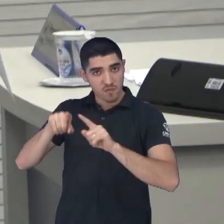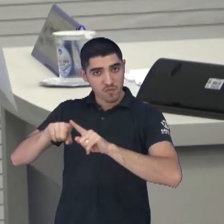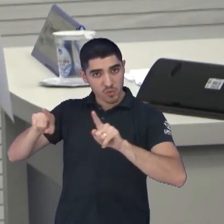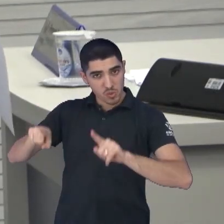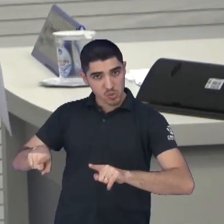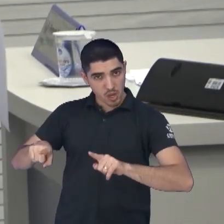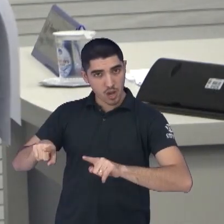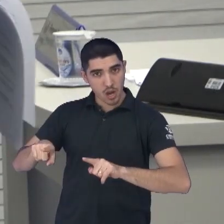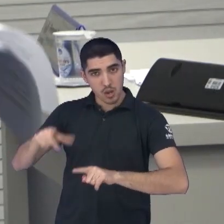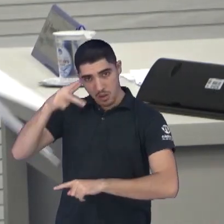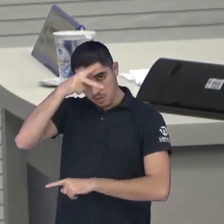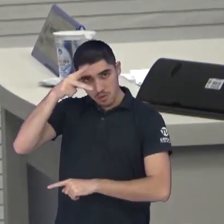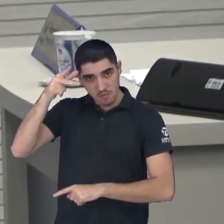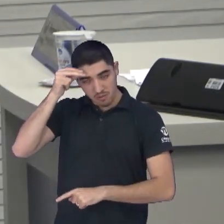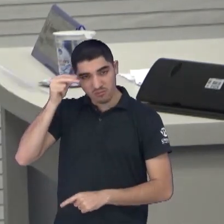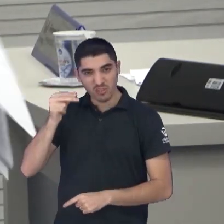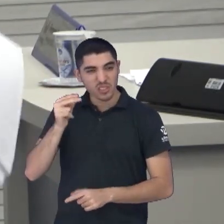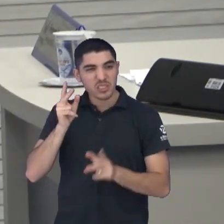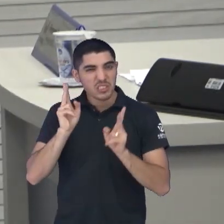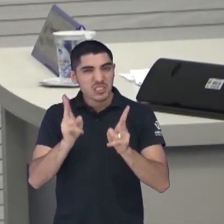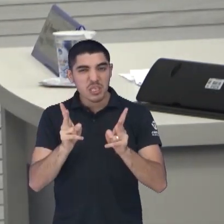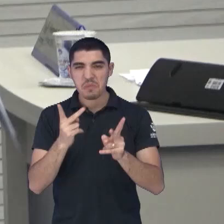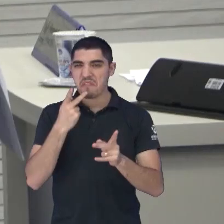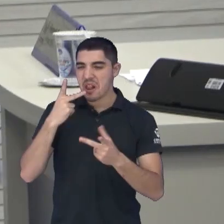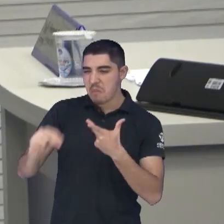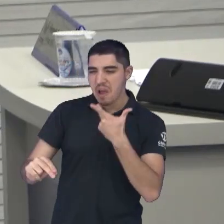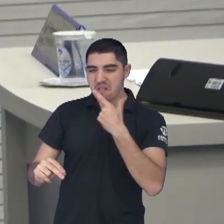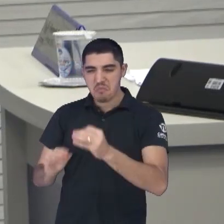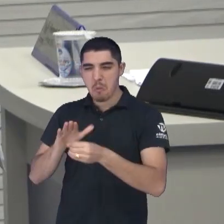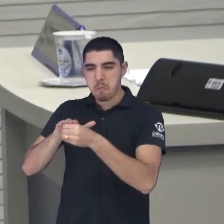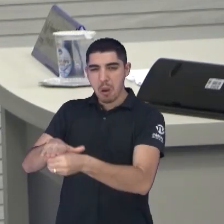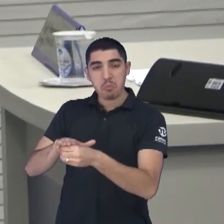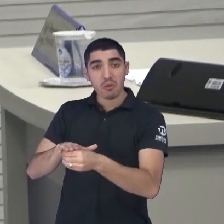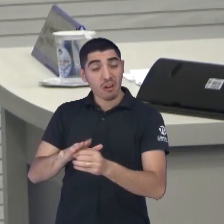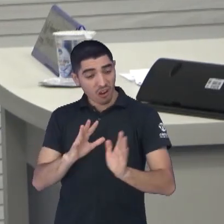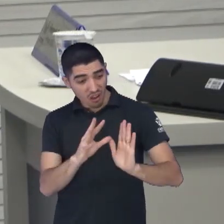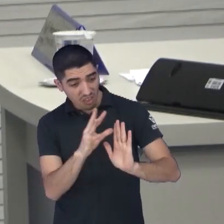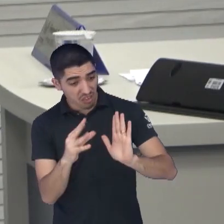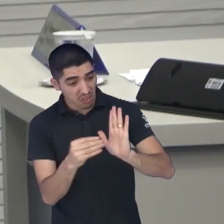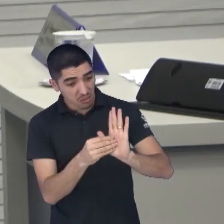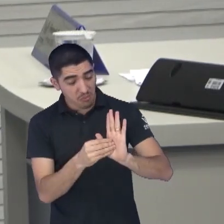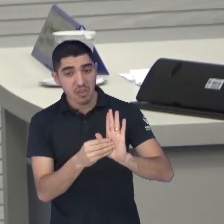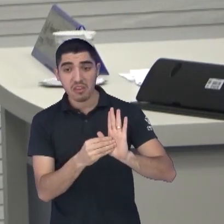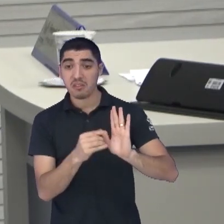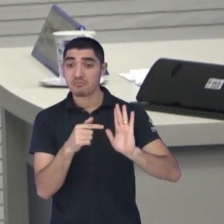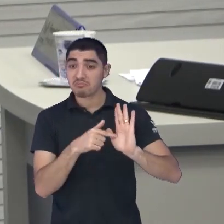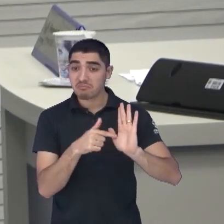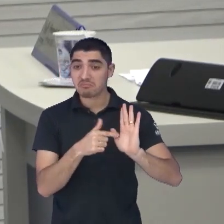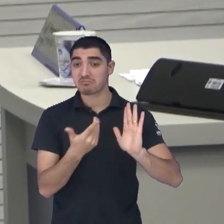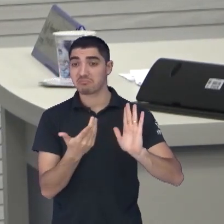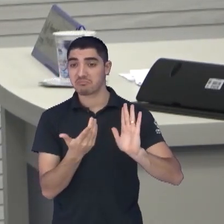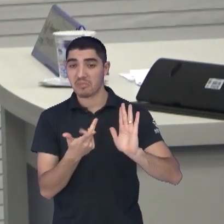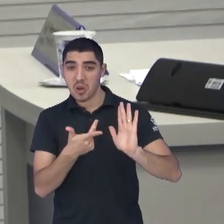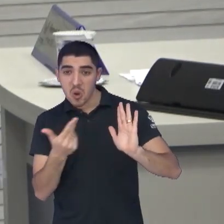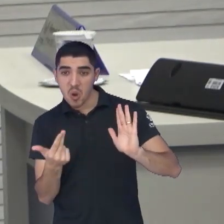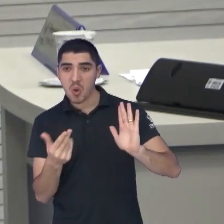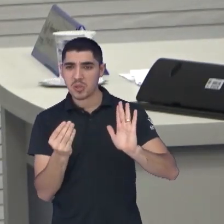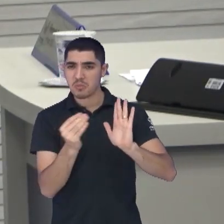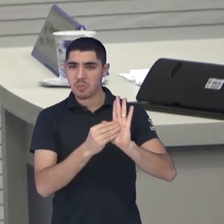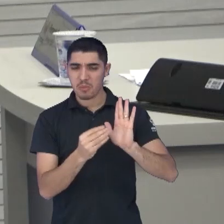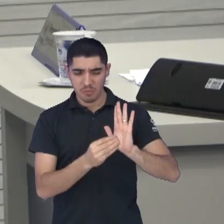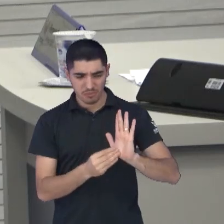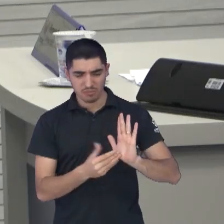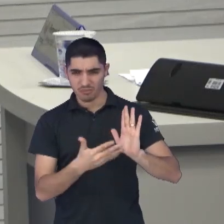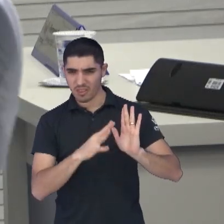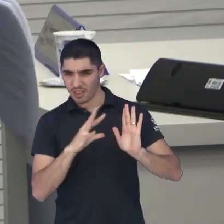massacra todo mundo e põe aqui umas emendas muito cabotinas, jabuti em cima da árvore, de uma coisa que é para